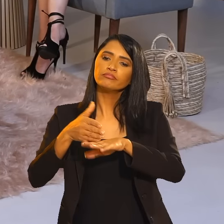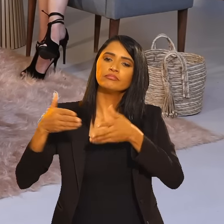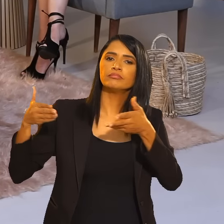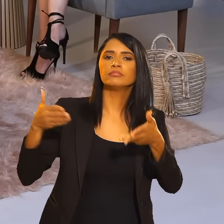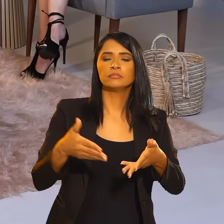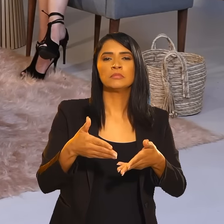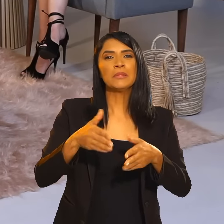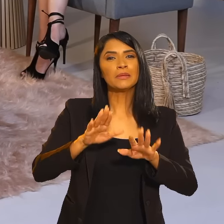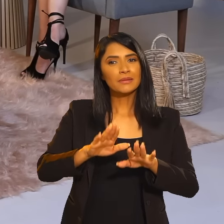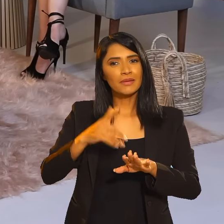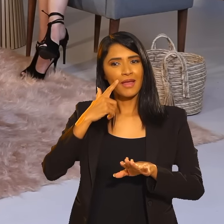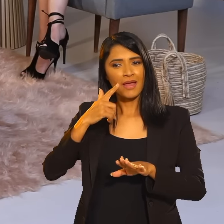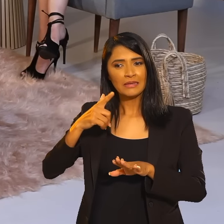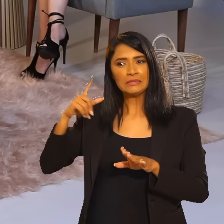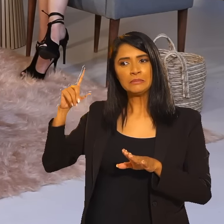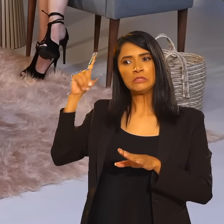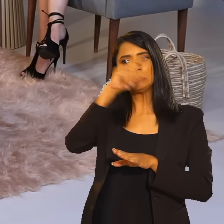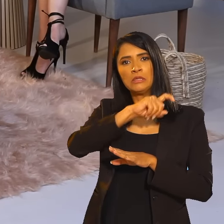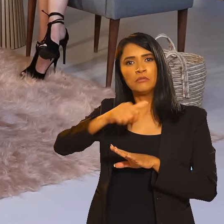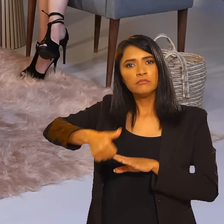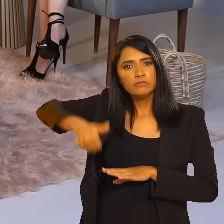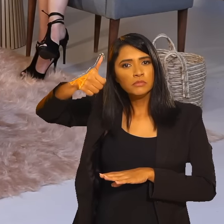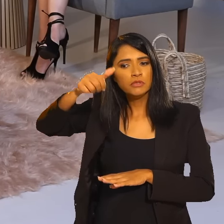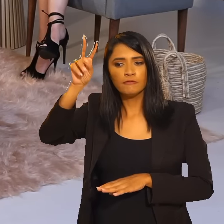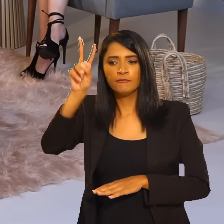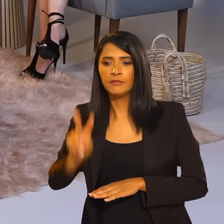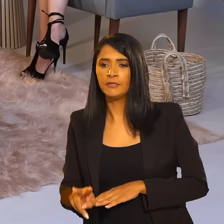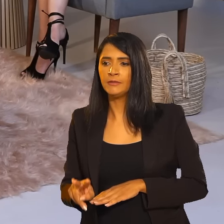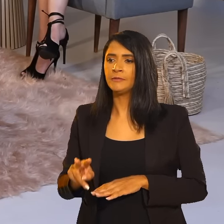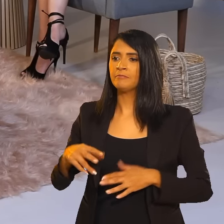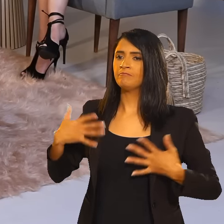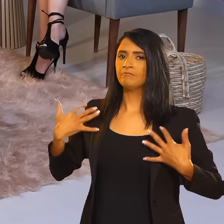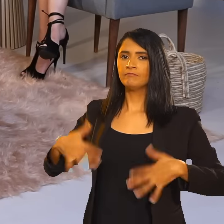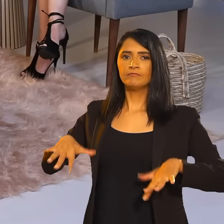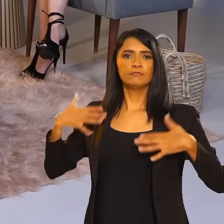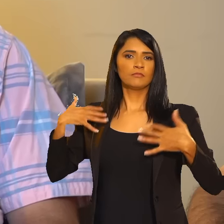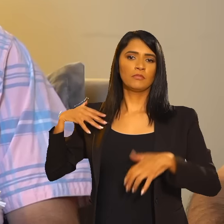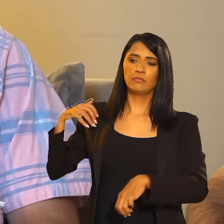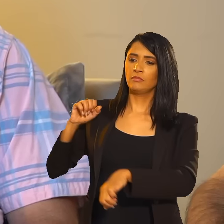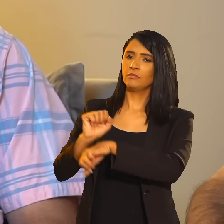está ali participando e tal, mas na primeira dificuldade, na primeira...